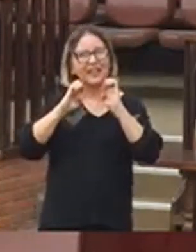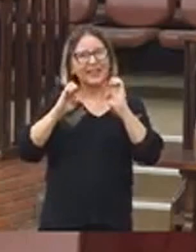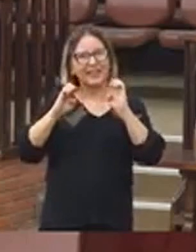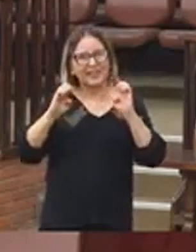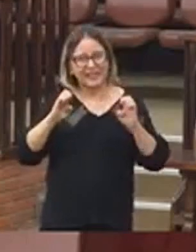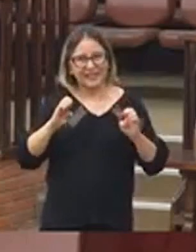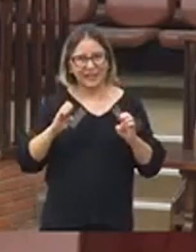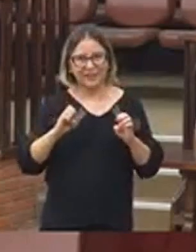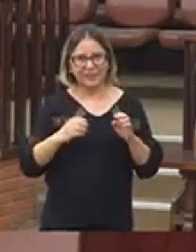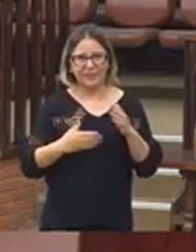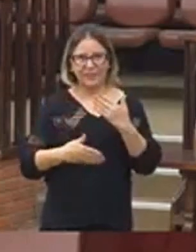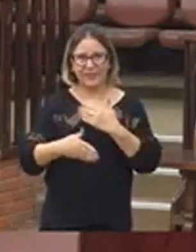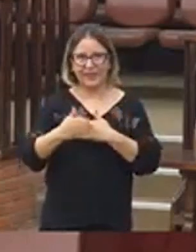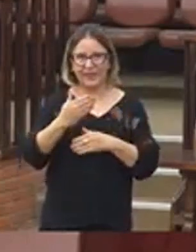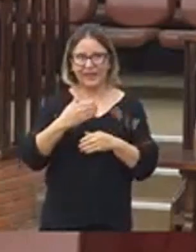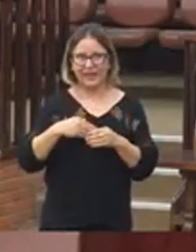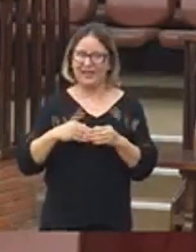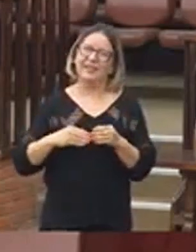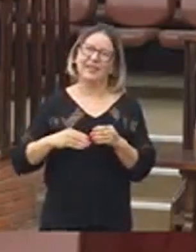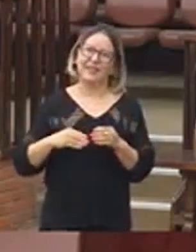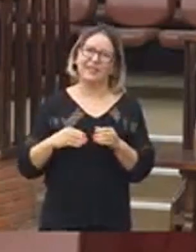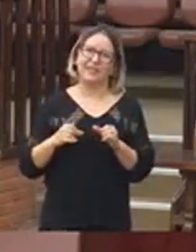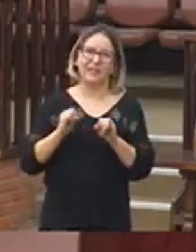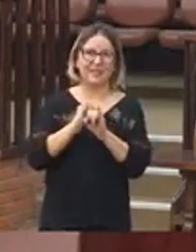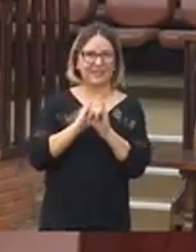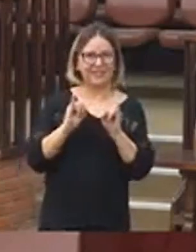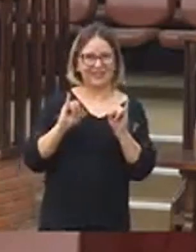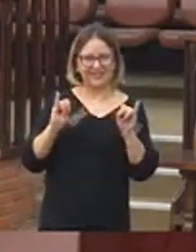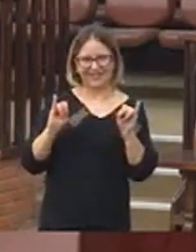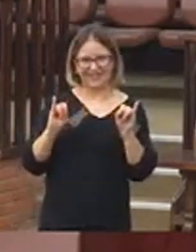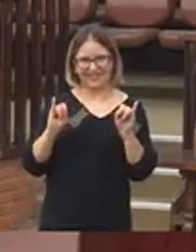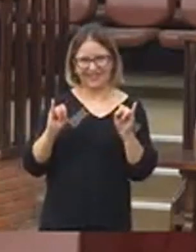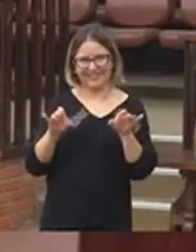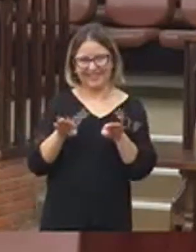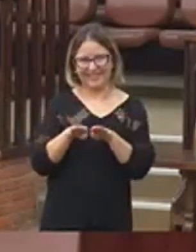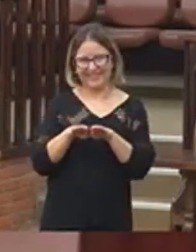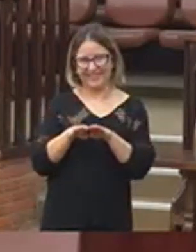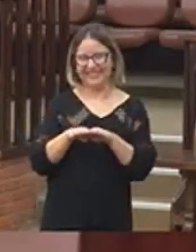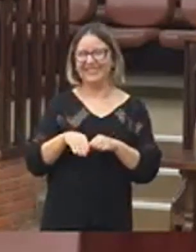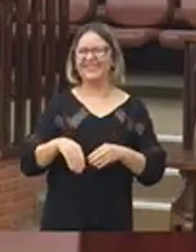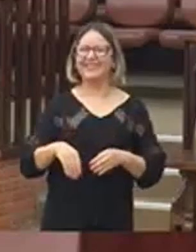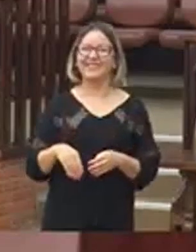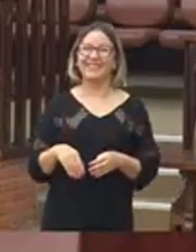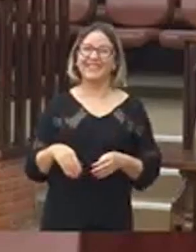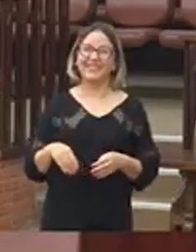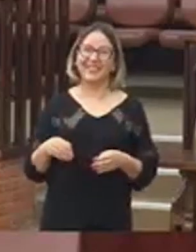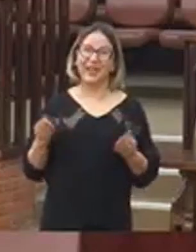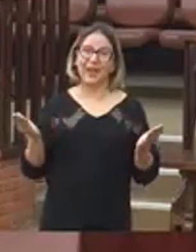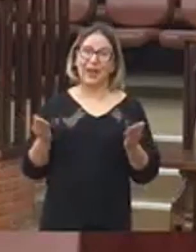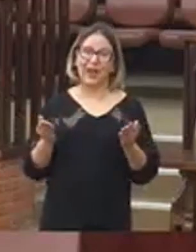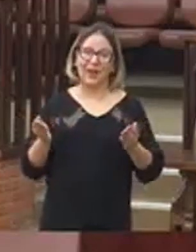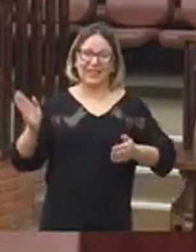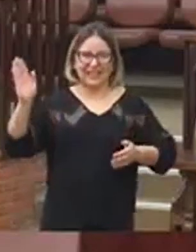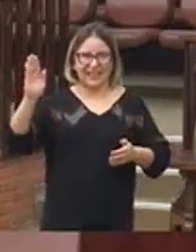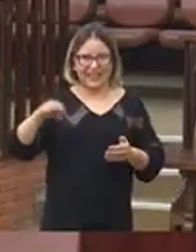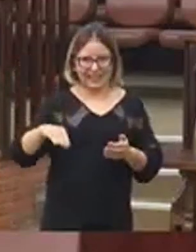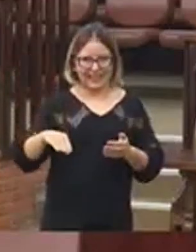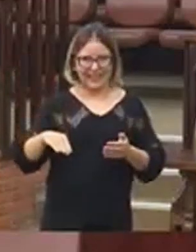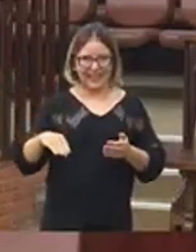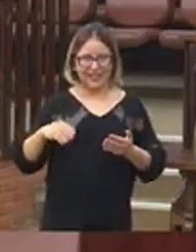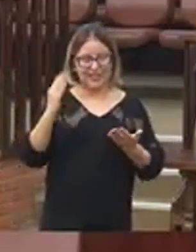via comunicação indireta. Eu hoje à tarde terminei um texto que